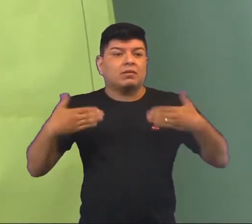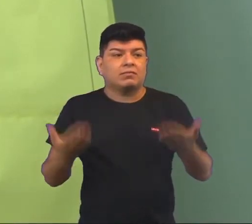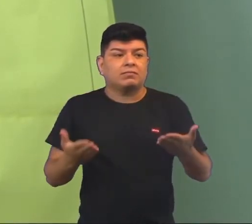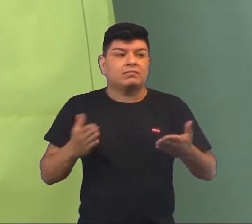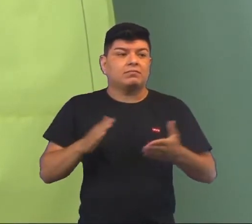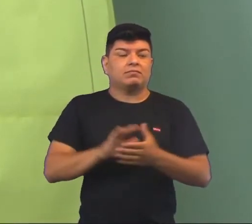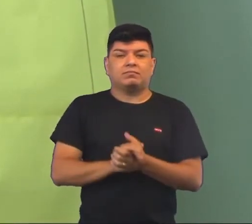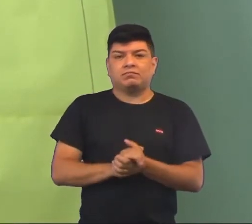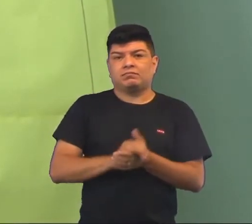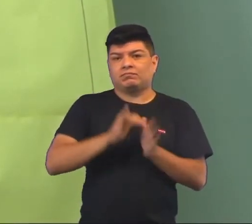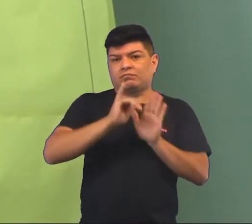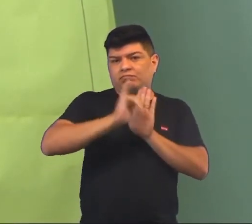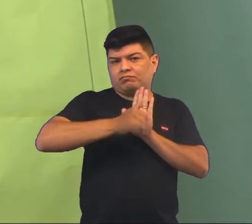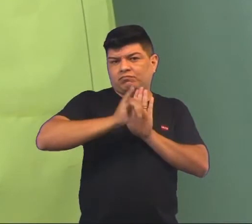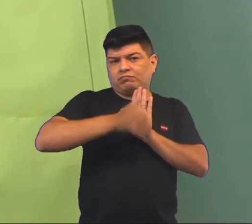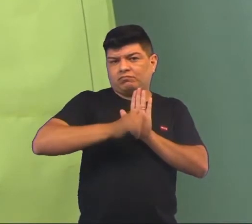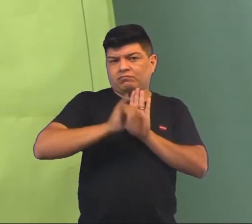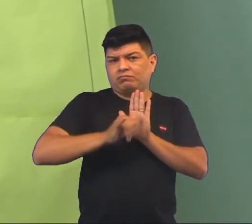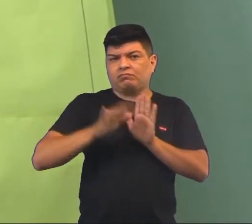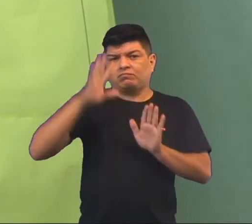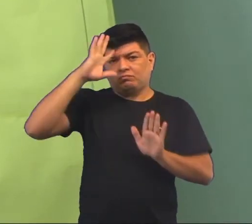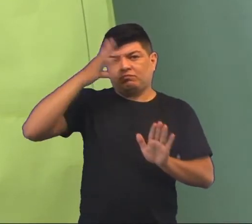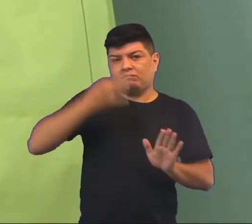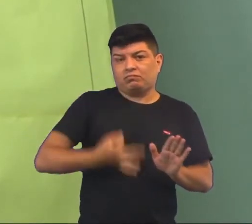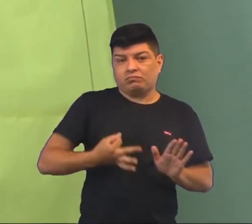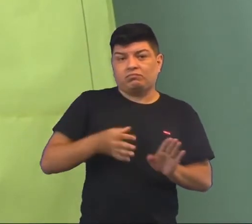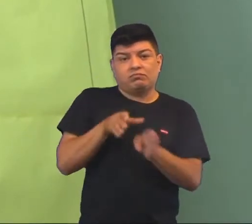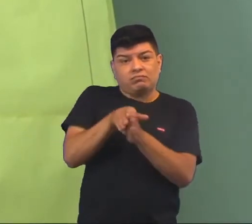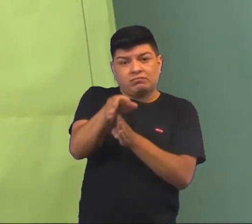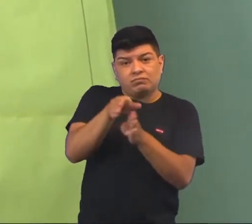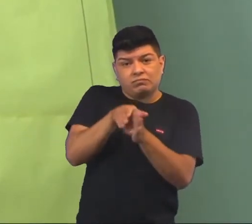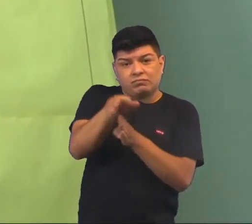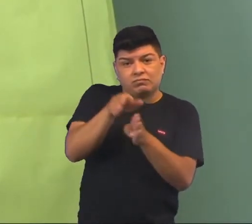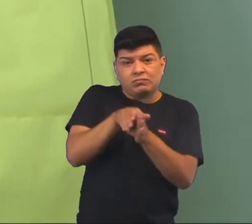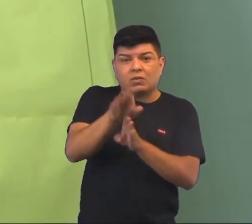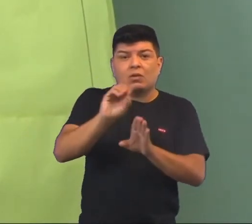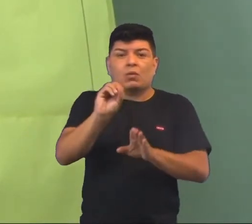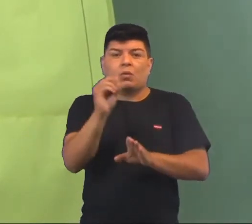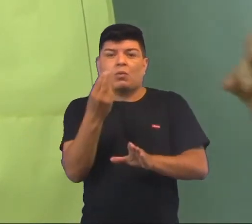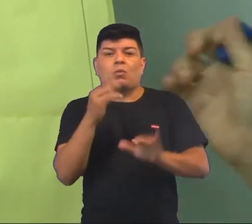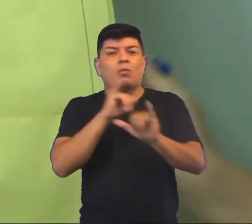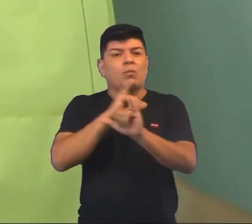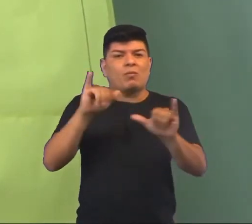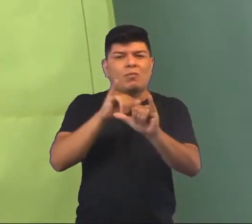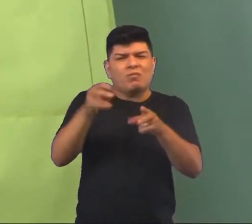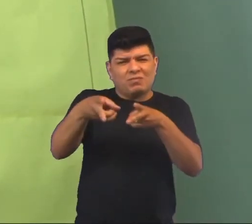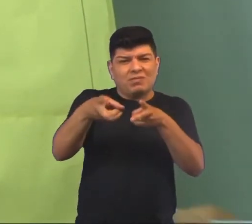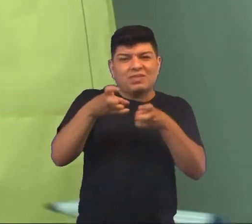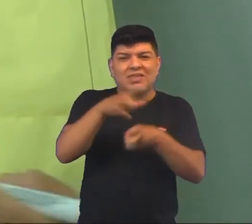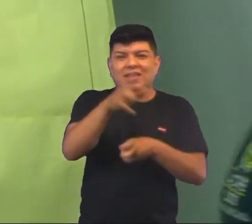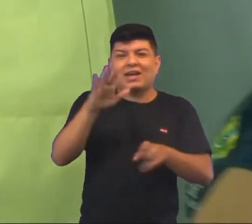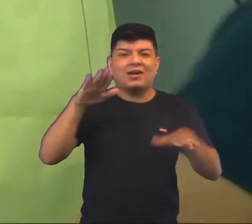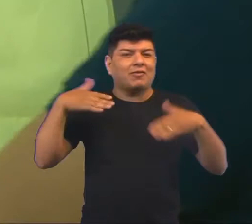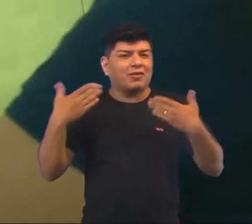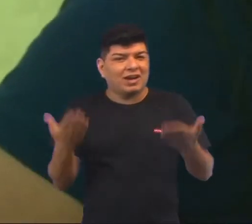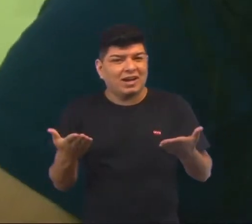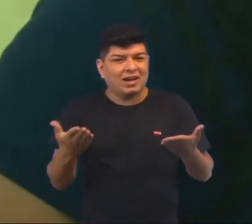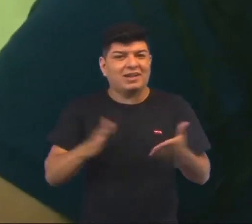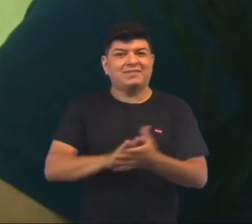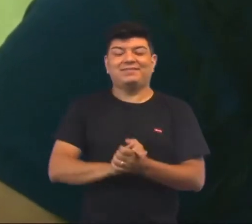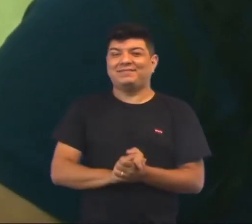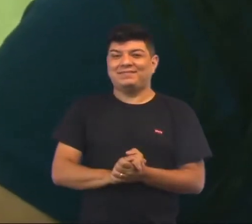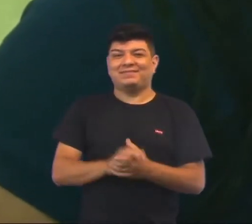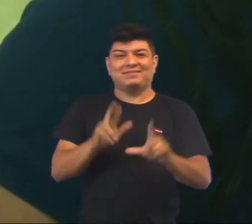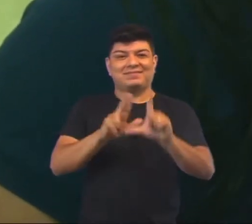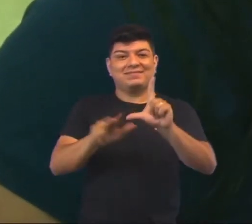qual? Narrar, convencer, instruir ou informar. Já conseguiram identificar qual é?